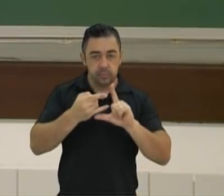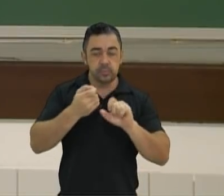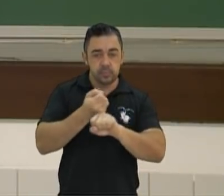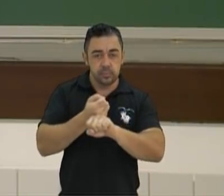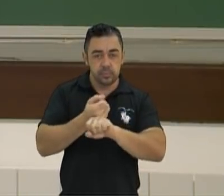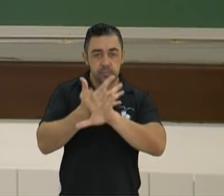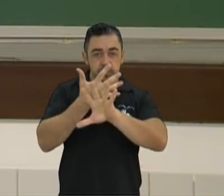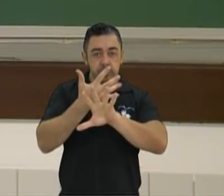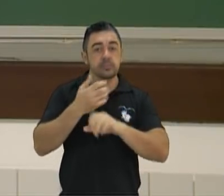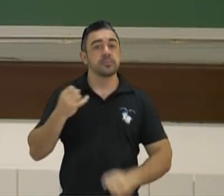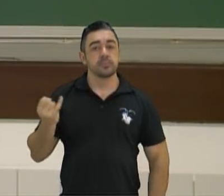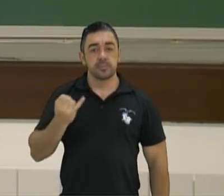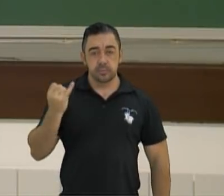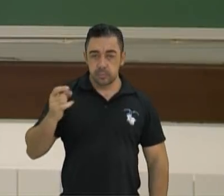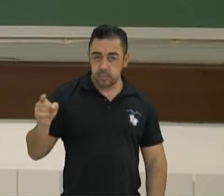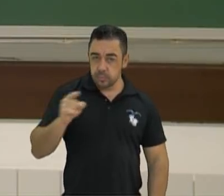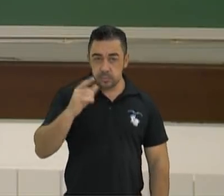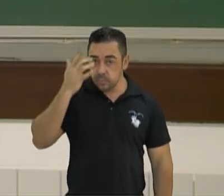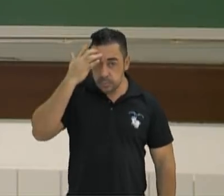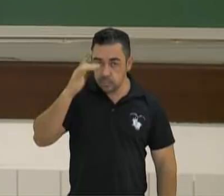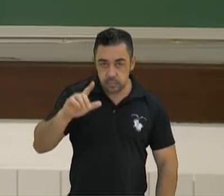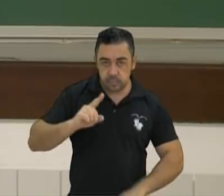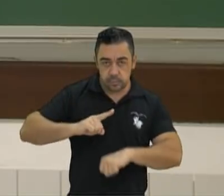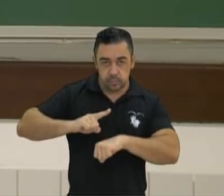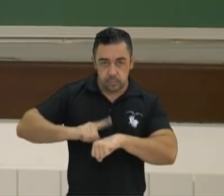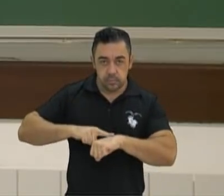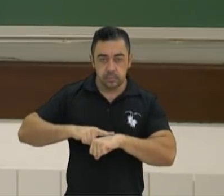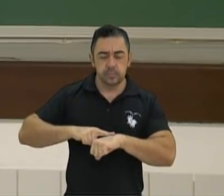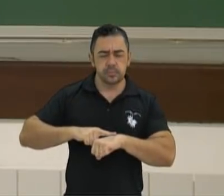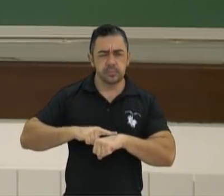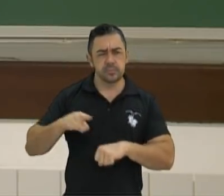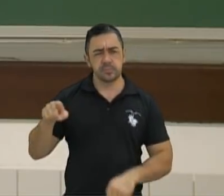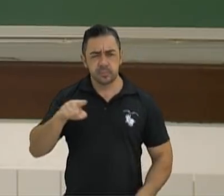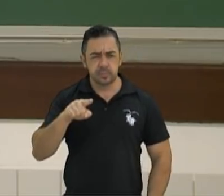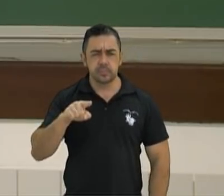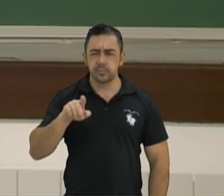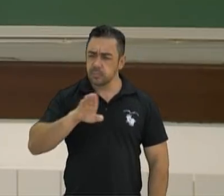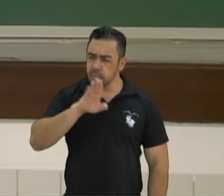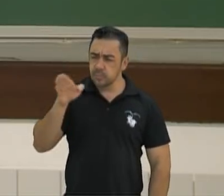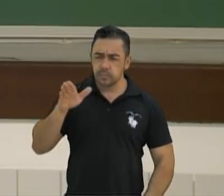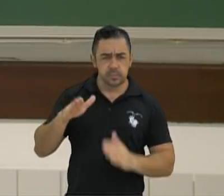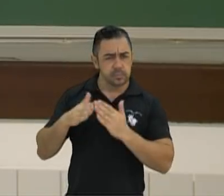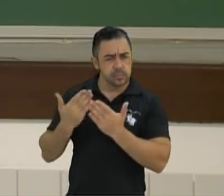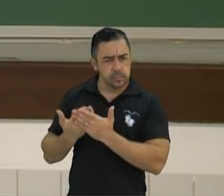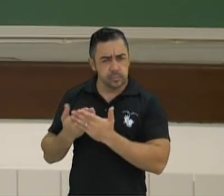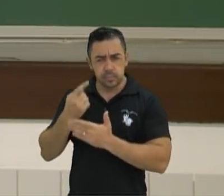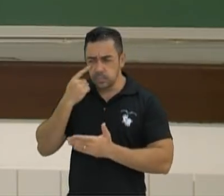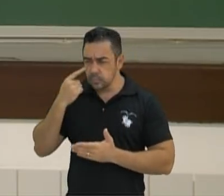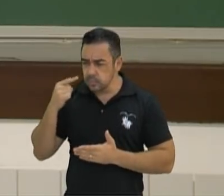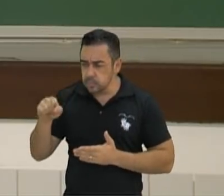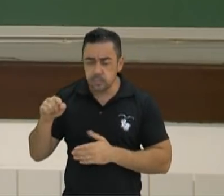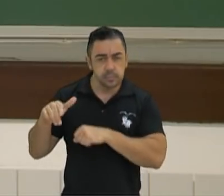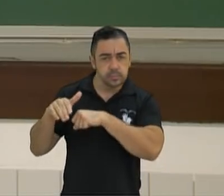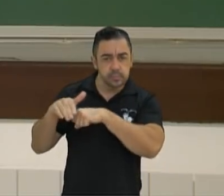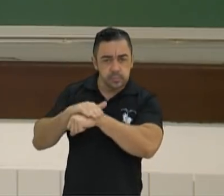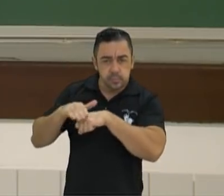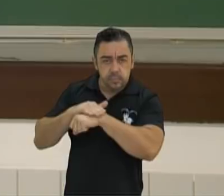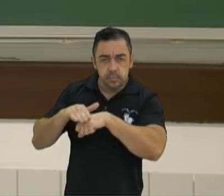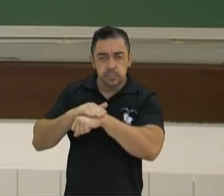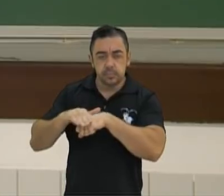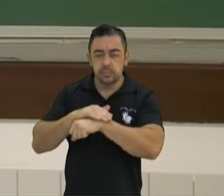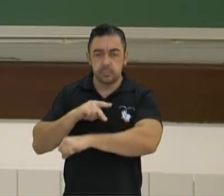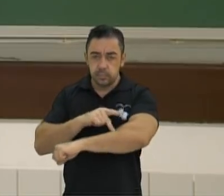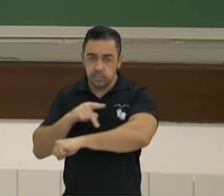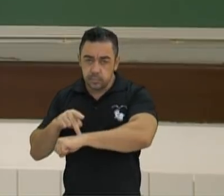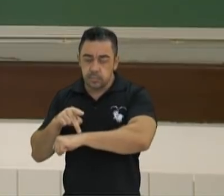é importante, se você ainda não sabe os horários, dê uma ligadinha na escola, vá até a escola, converse com o